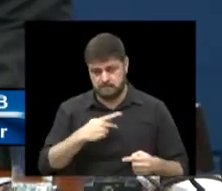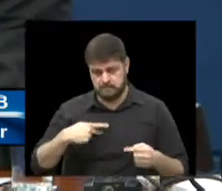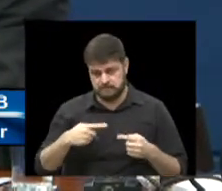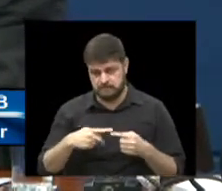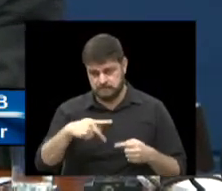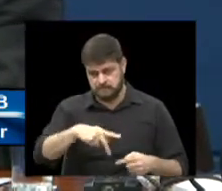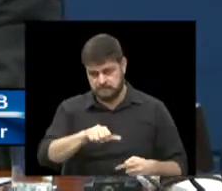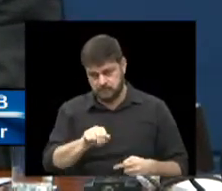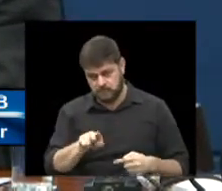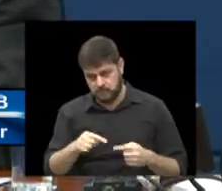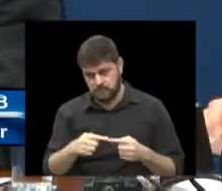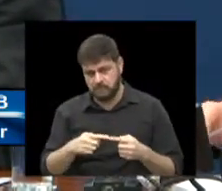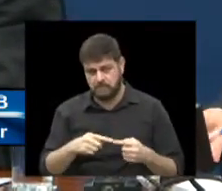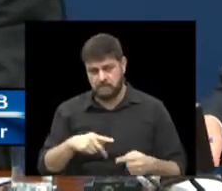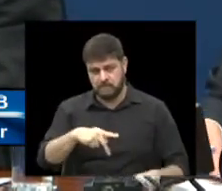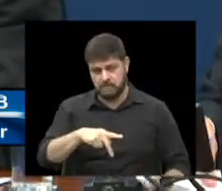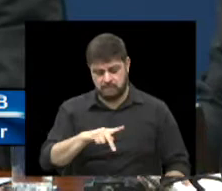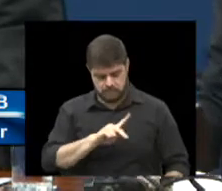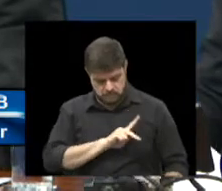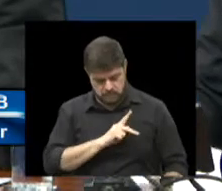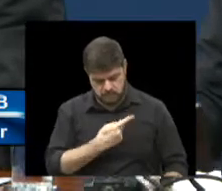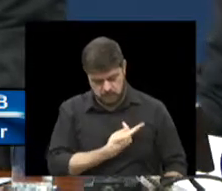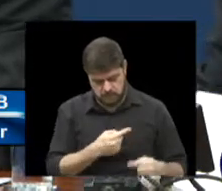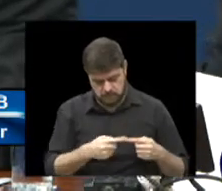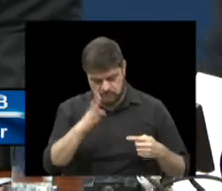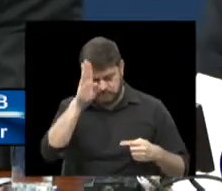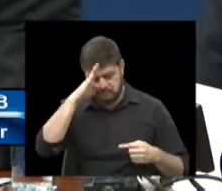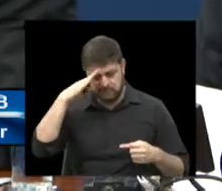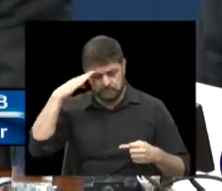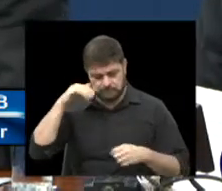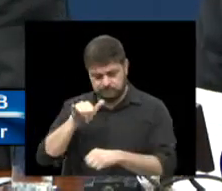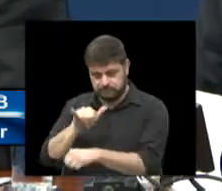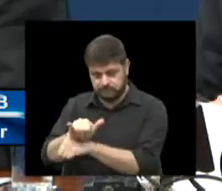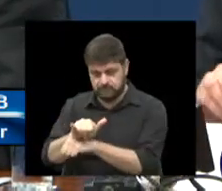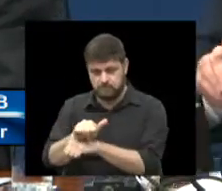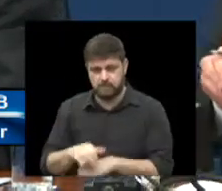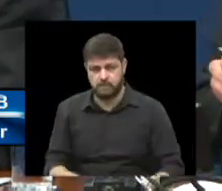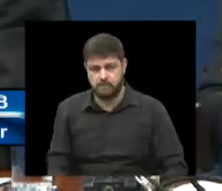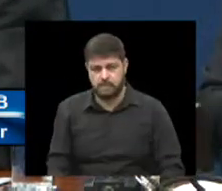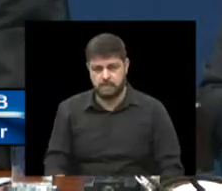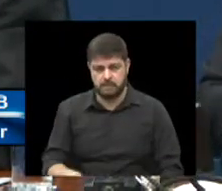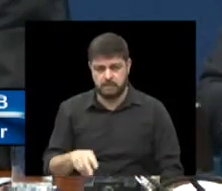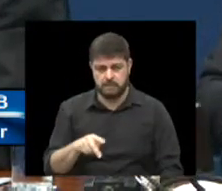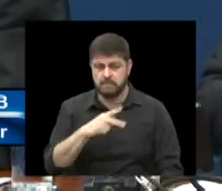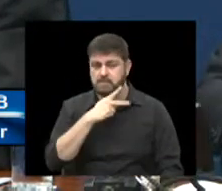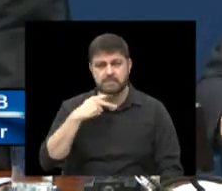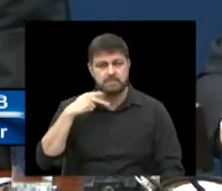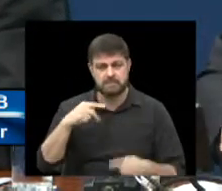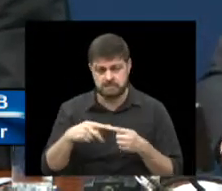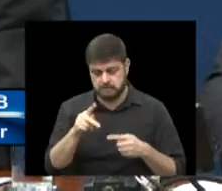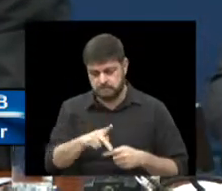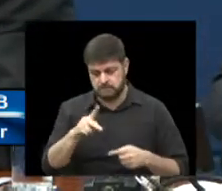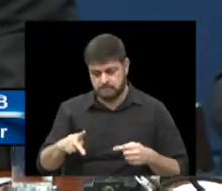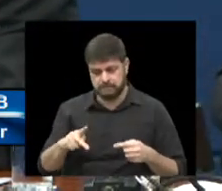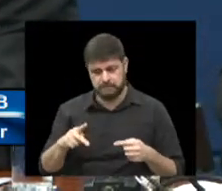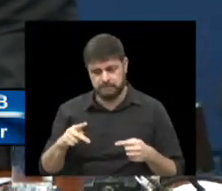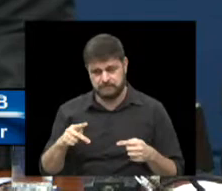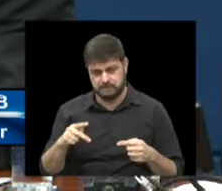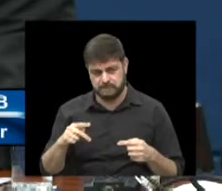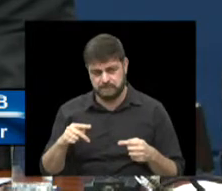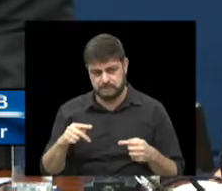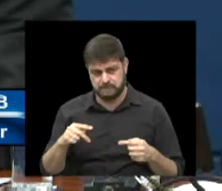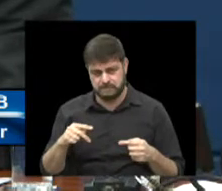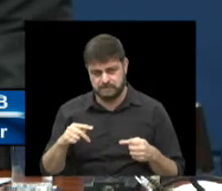Galtério, sim. Paulo Haddad, sim. Pedro Torinho, ausente. Permínio Monteiro, sim. Professor Alberto,